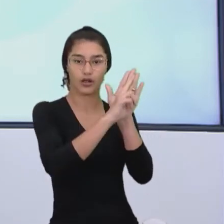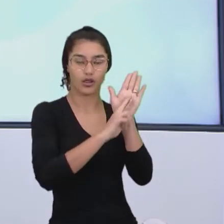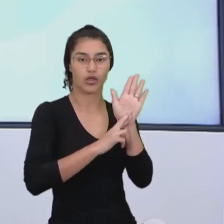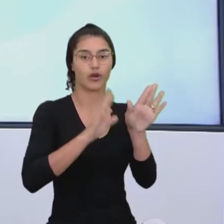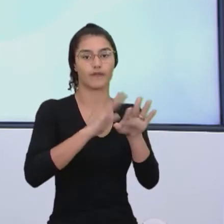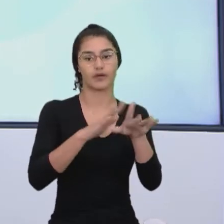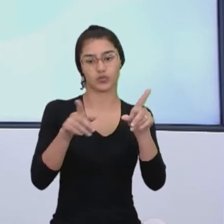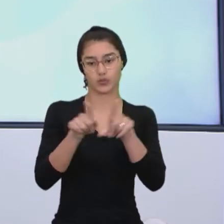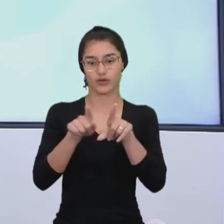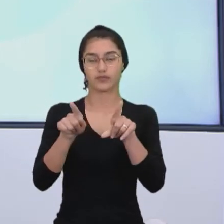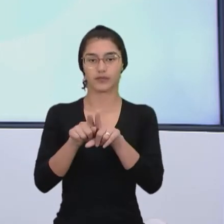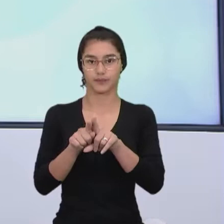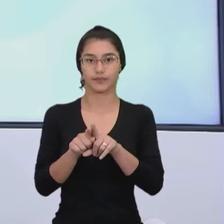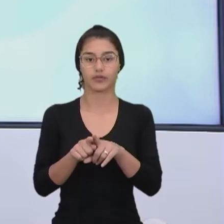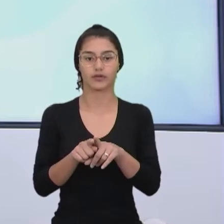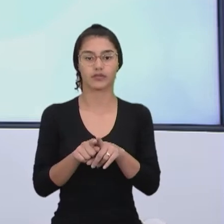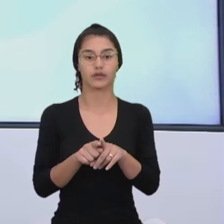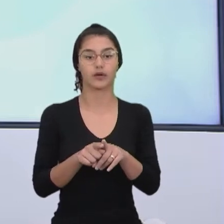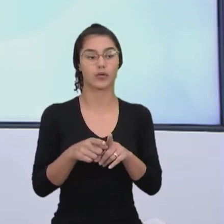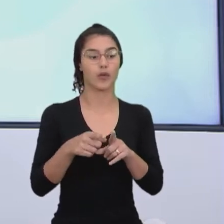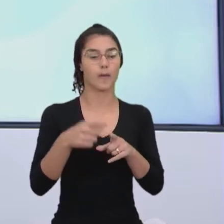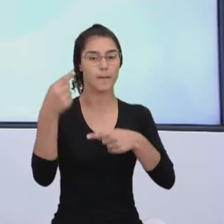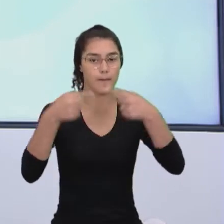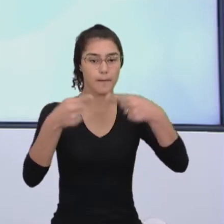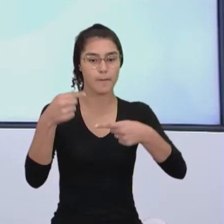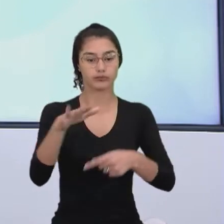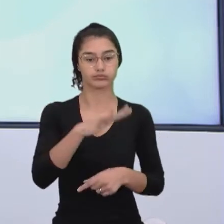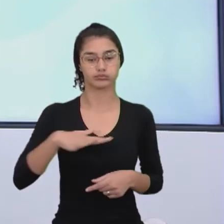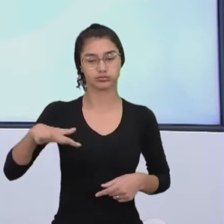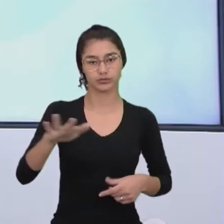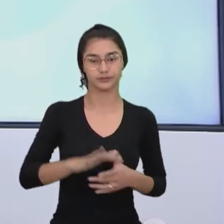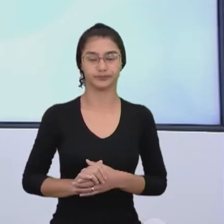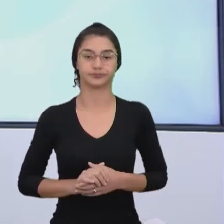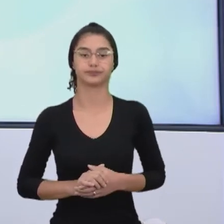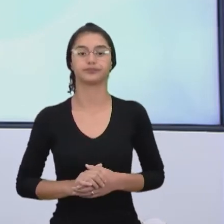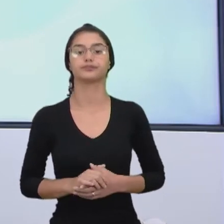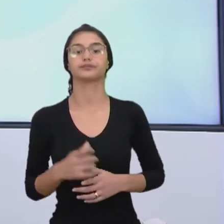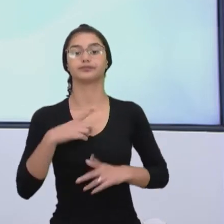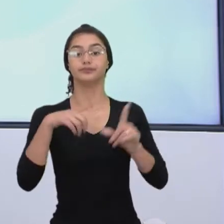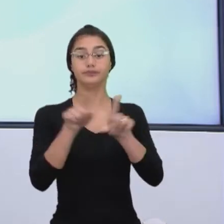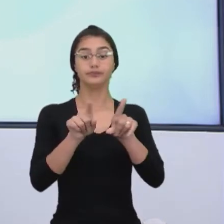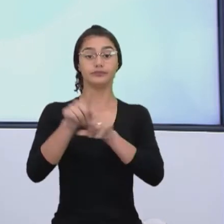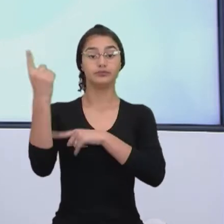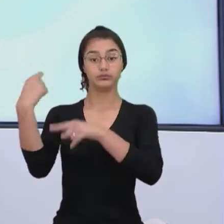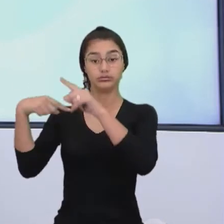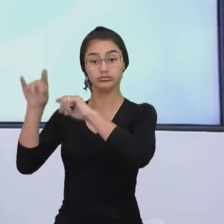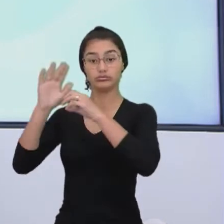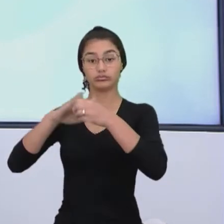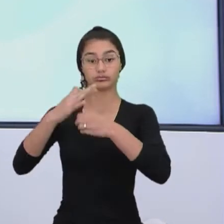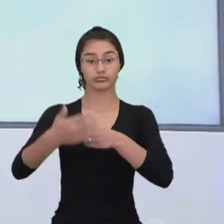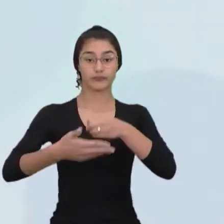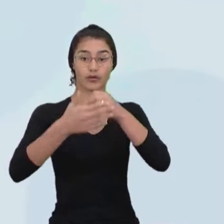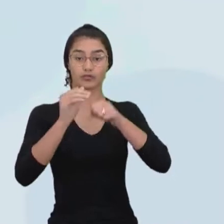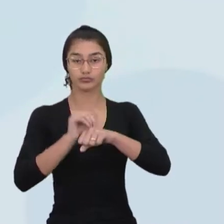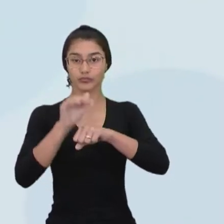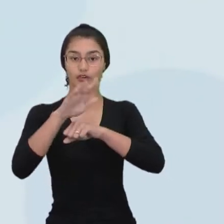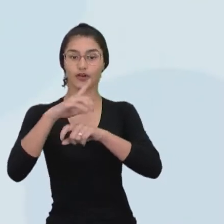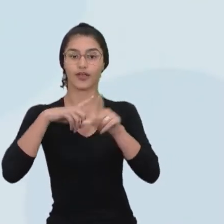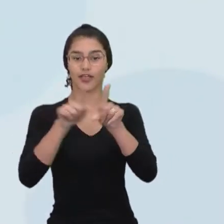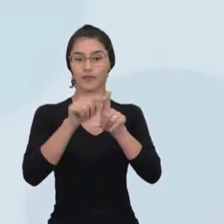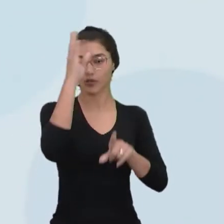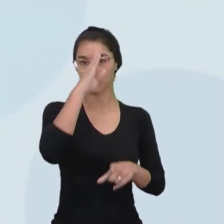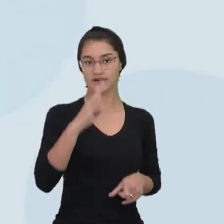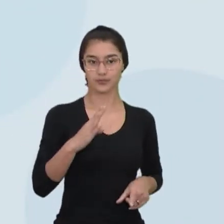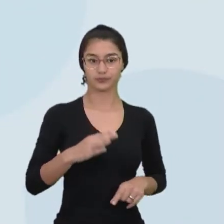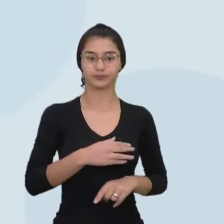abordado aí, né, nessas conferências do meio ambiente. Vamos falar aí sobre o desenvolvimento sustentável e seus indicadores no